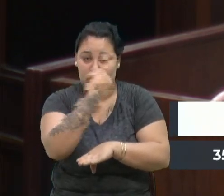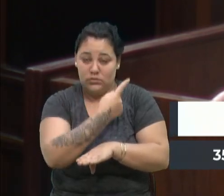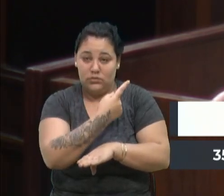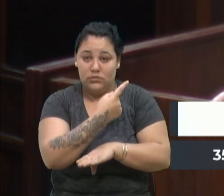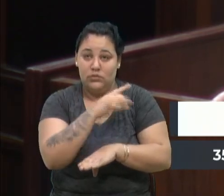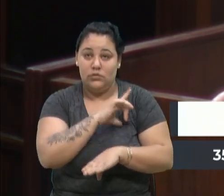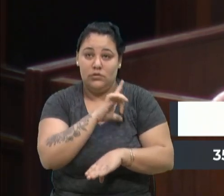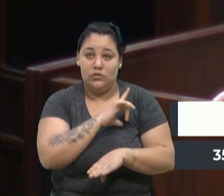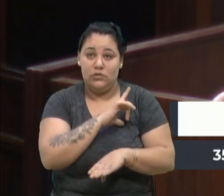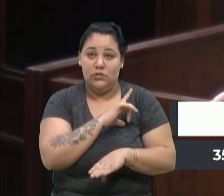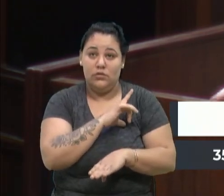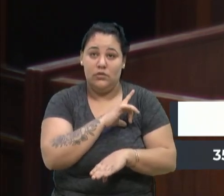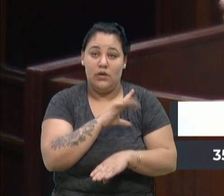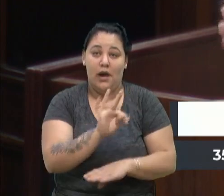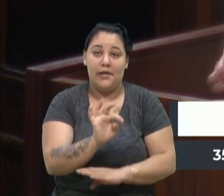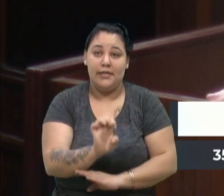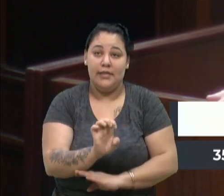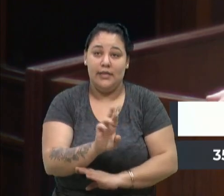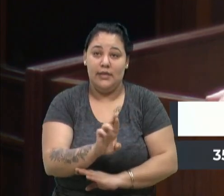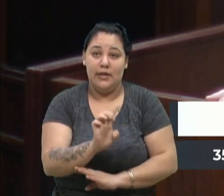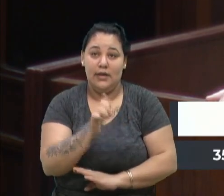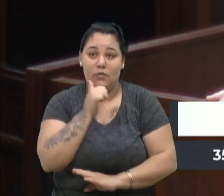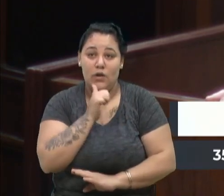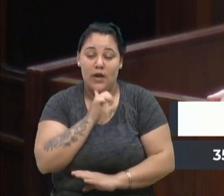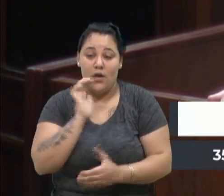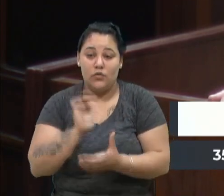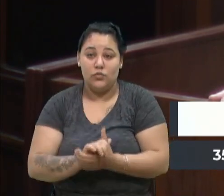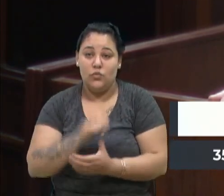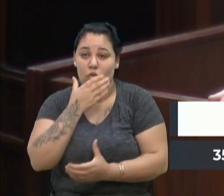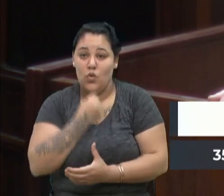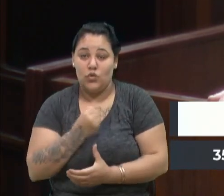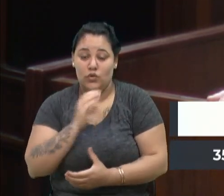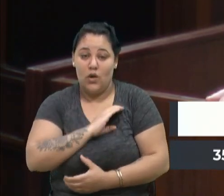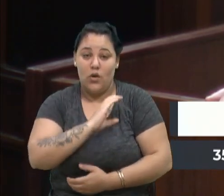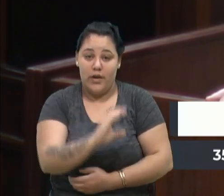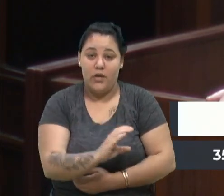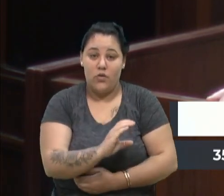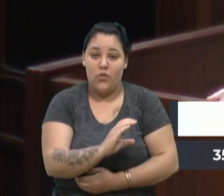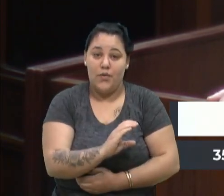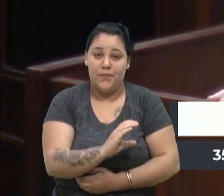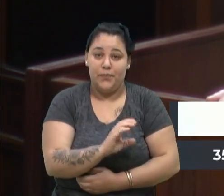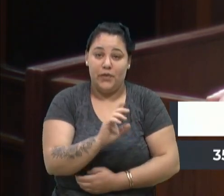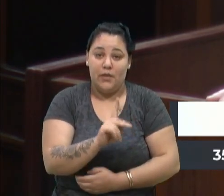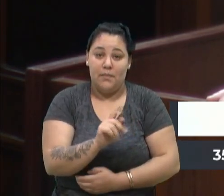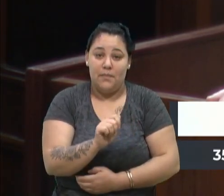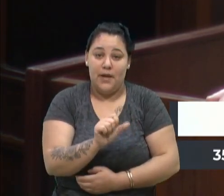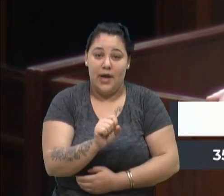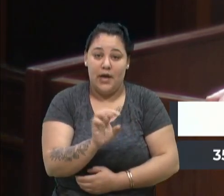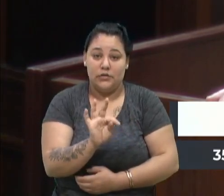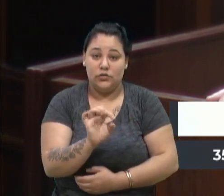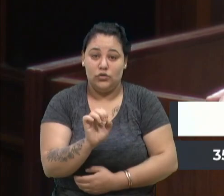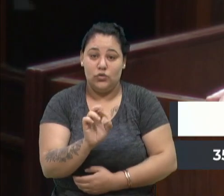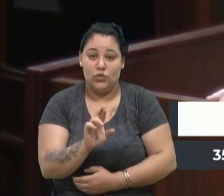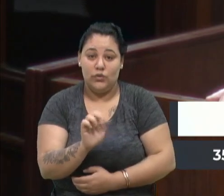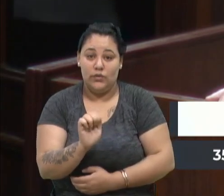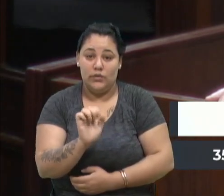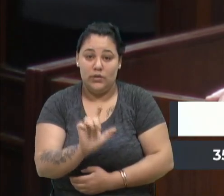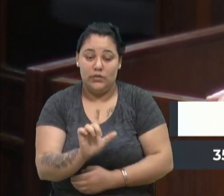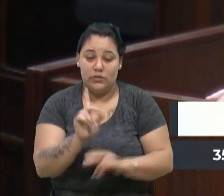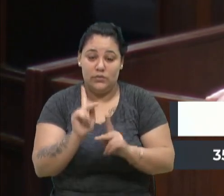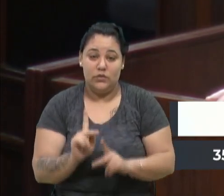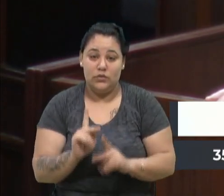Tere Mandelli e o seu esposo, que são coordenadores, a Tere Mandelli, que é coordenadora da pastoral das pessoas em situação de rua aqui em Caxias do